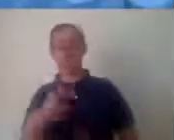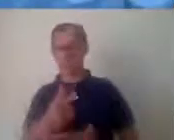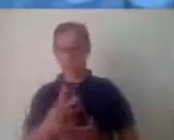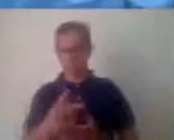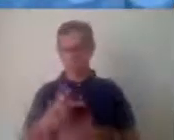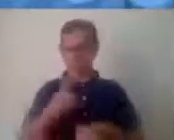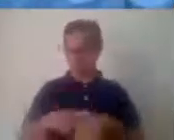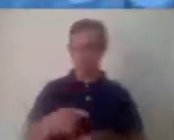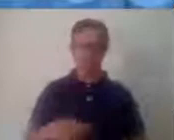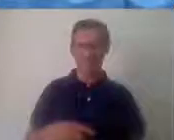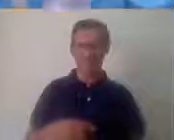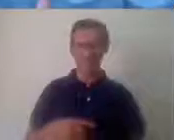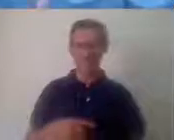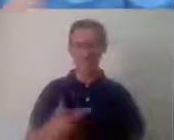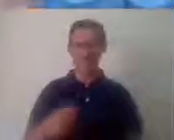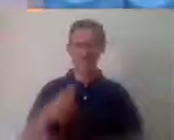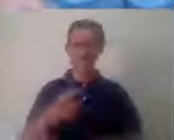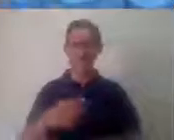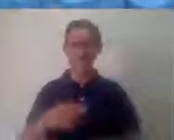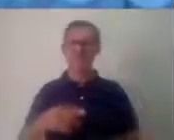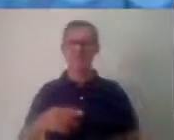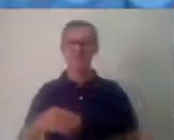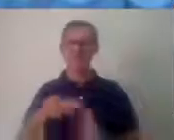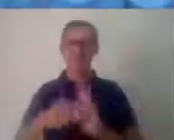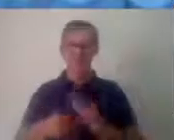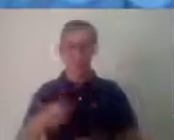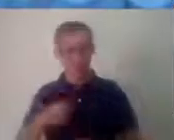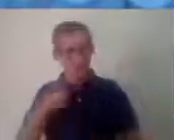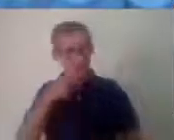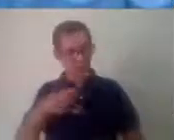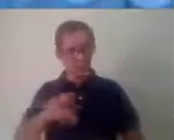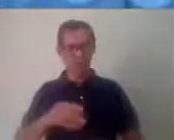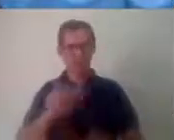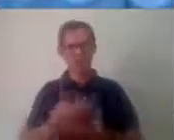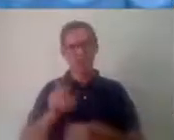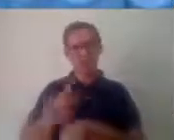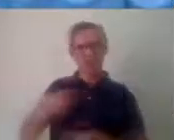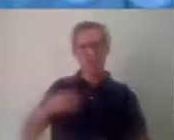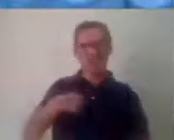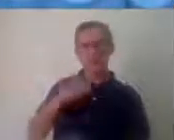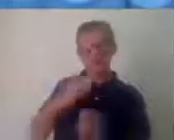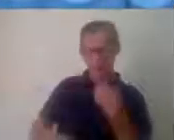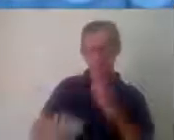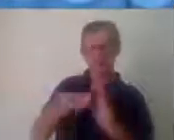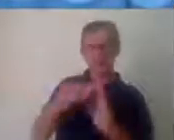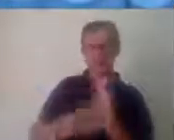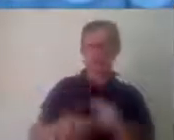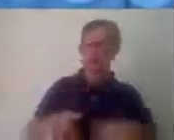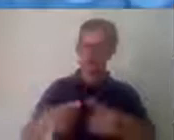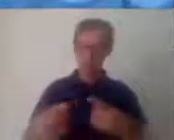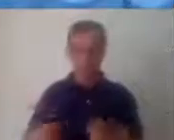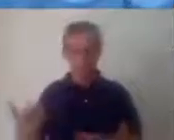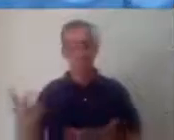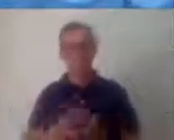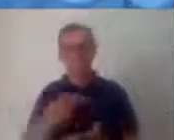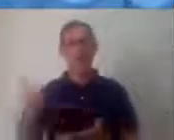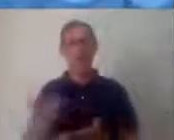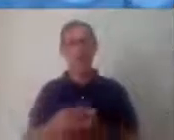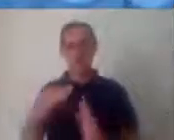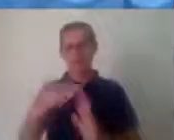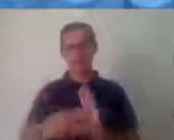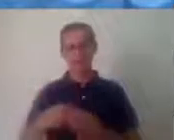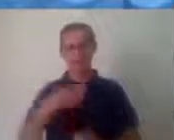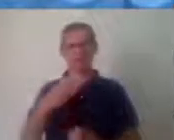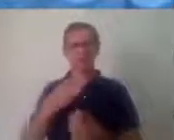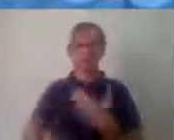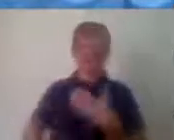tem método. A professora, quando estudou lá na graduação, a professora criou um método, tá? Mas completamente falho.